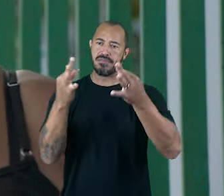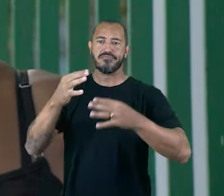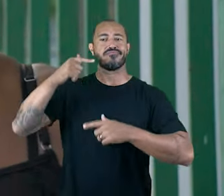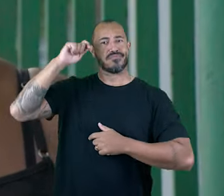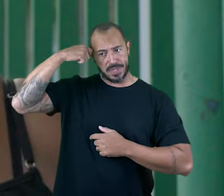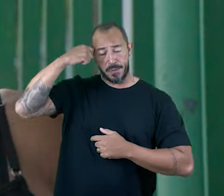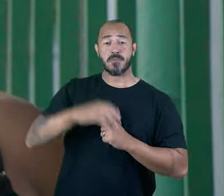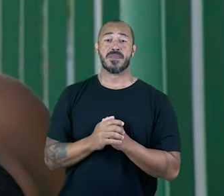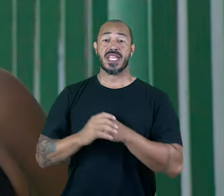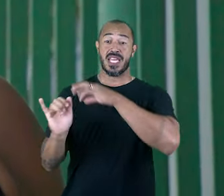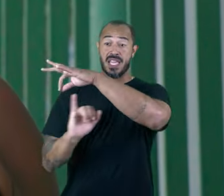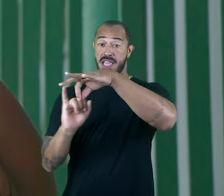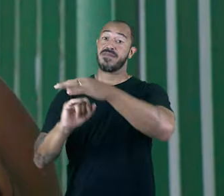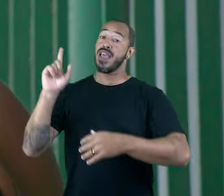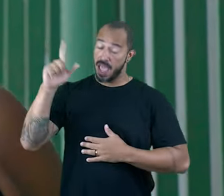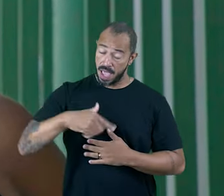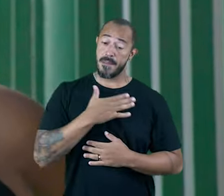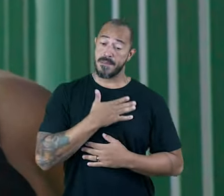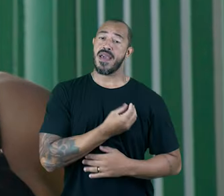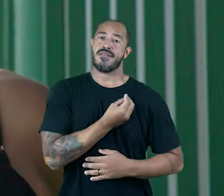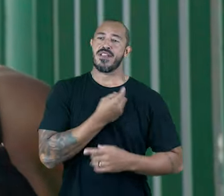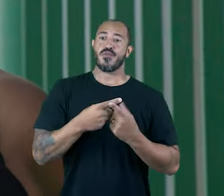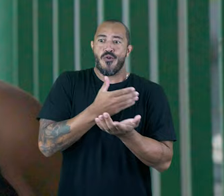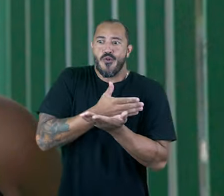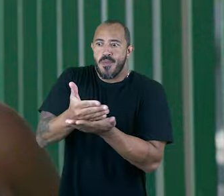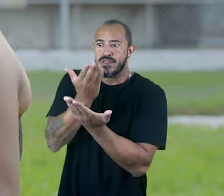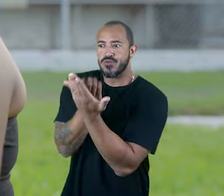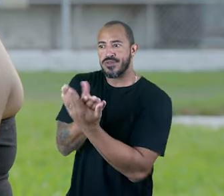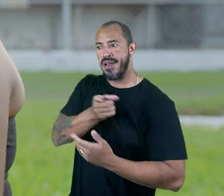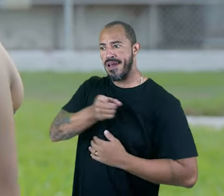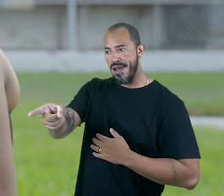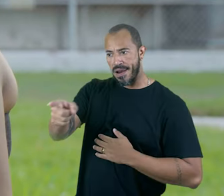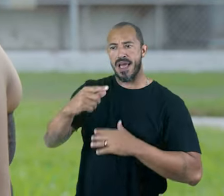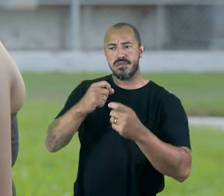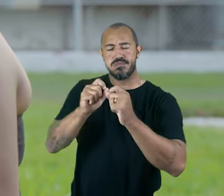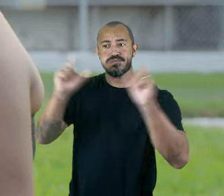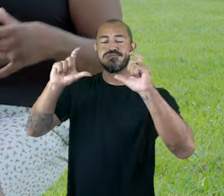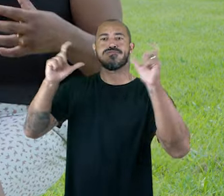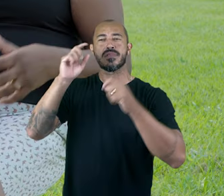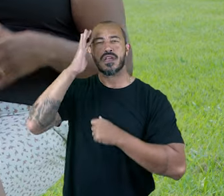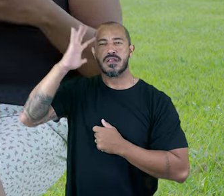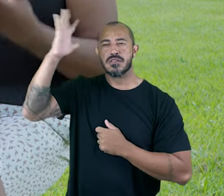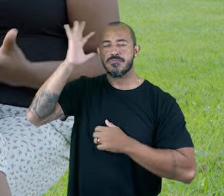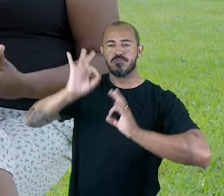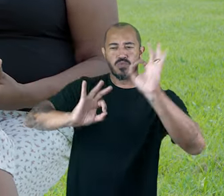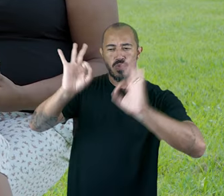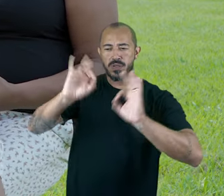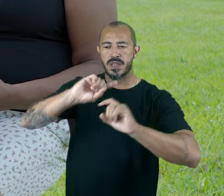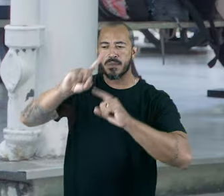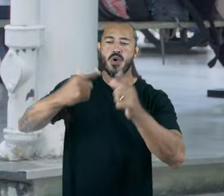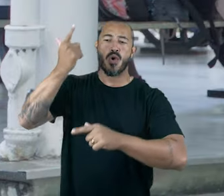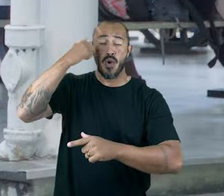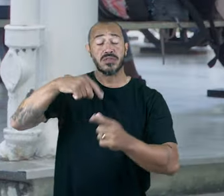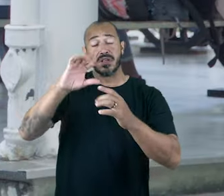O IFES hoje faz parte da minha vida, porque a partir do momento que eu entrei no IFES foi que nasce essa ideia do projeto e a gente consegue realizar